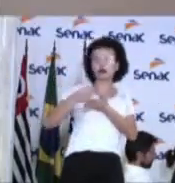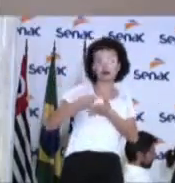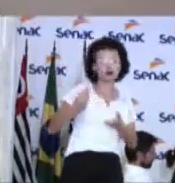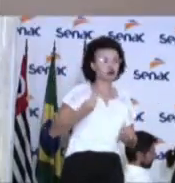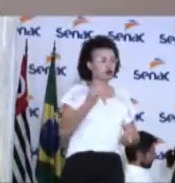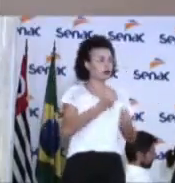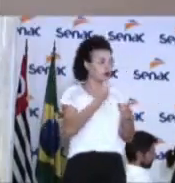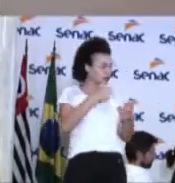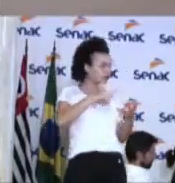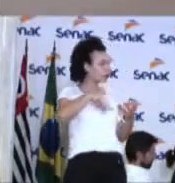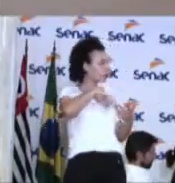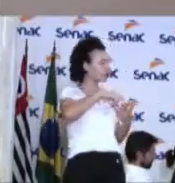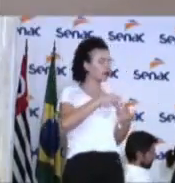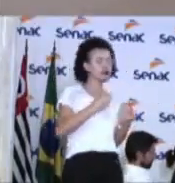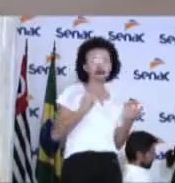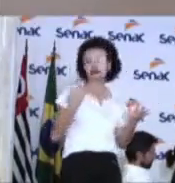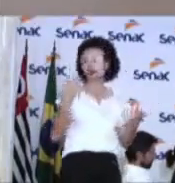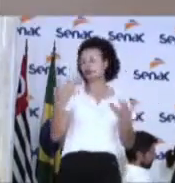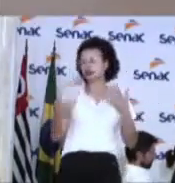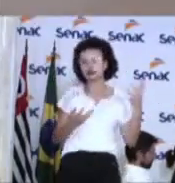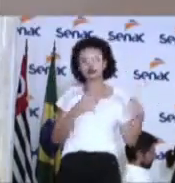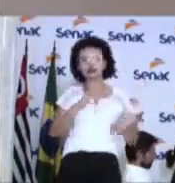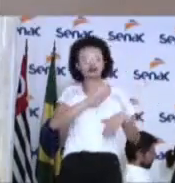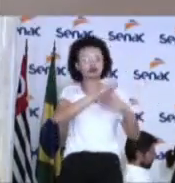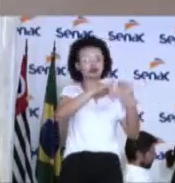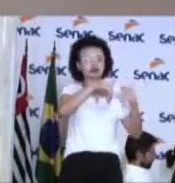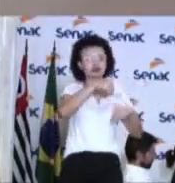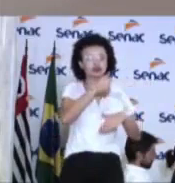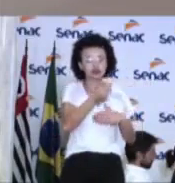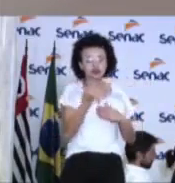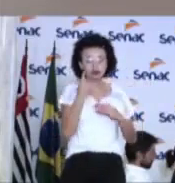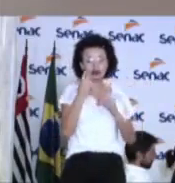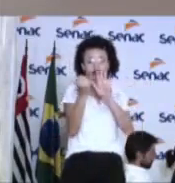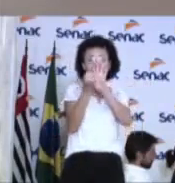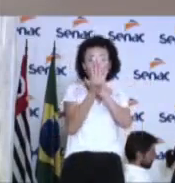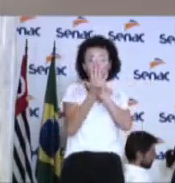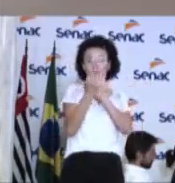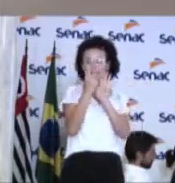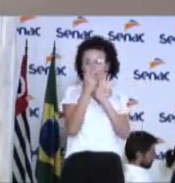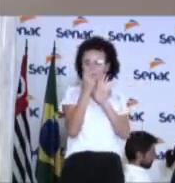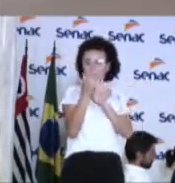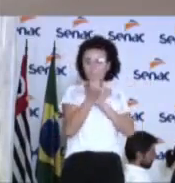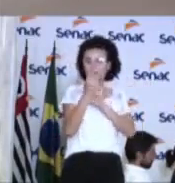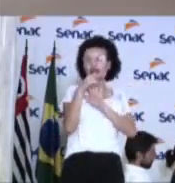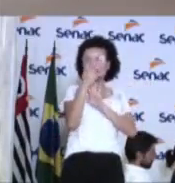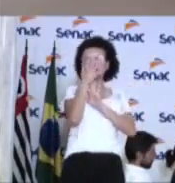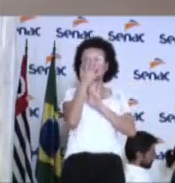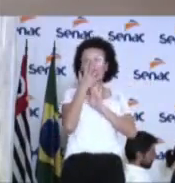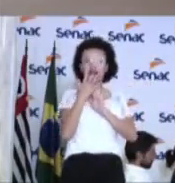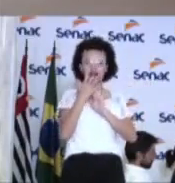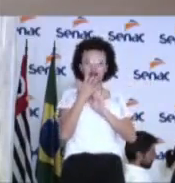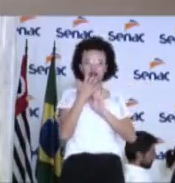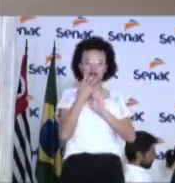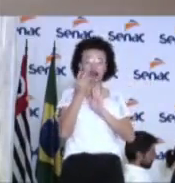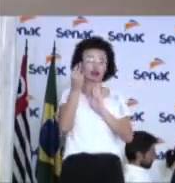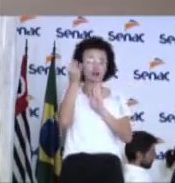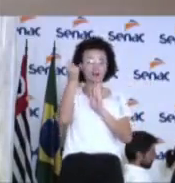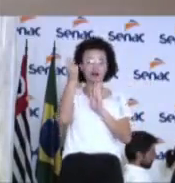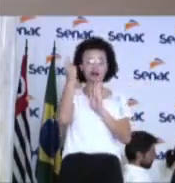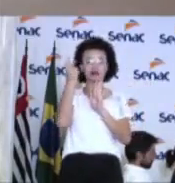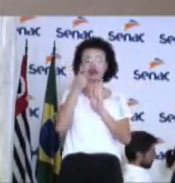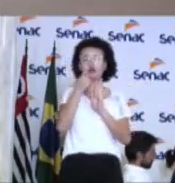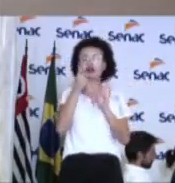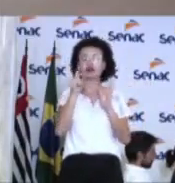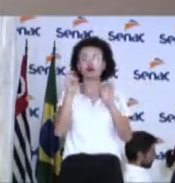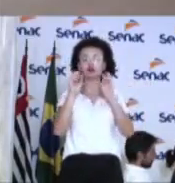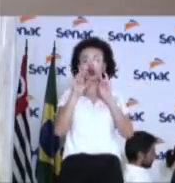TV? E a gente foi indo nesse processo, e o tom da marca era muito sério. Era uma marca que, na época, estava falando só de